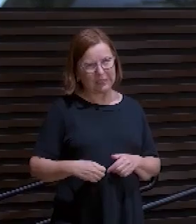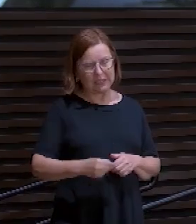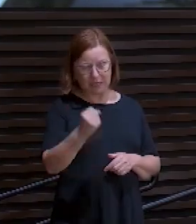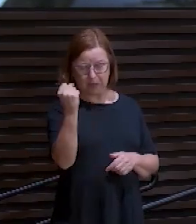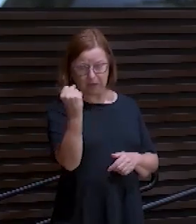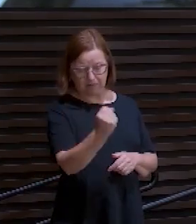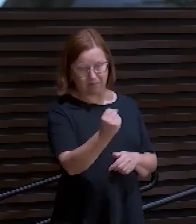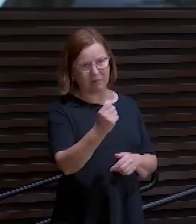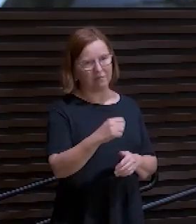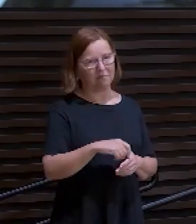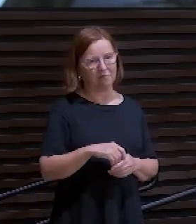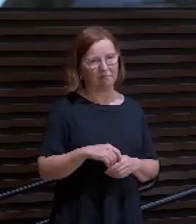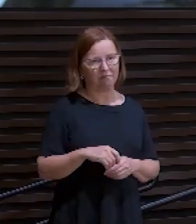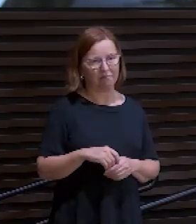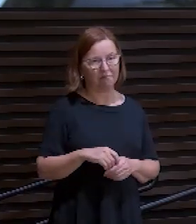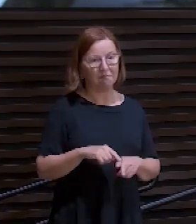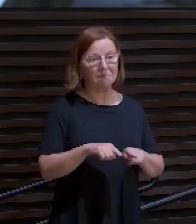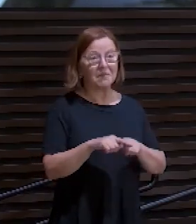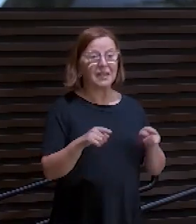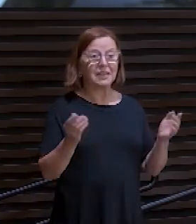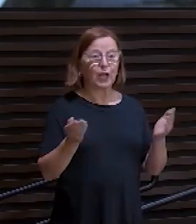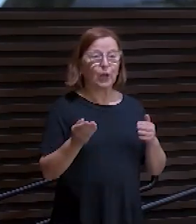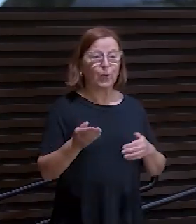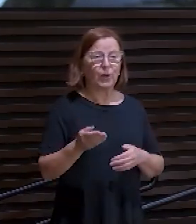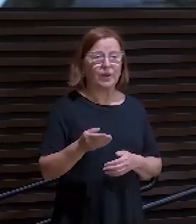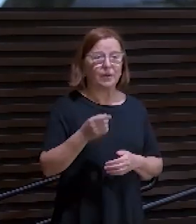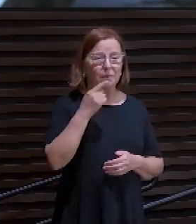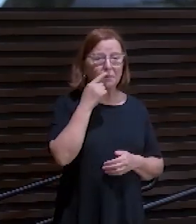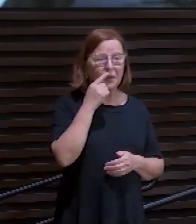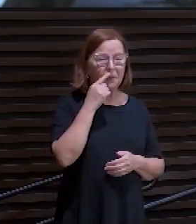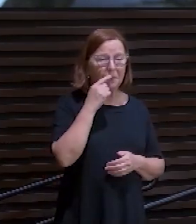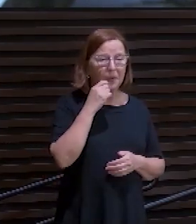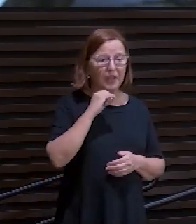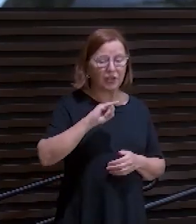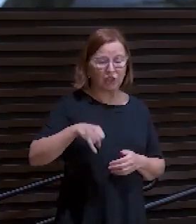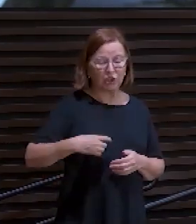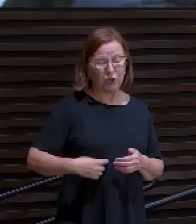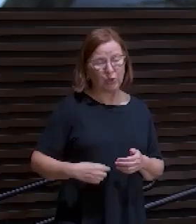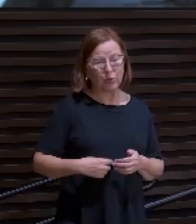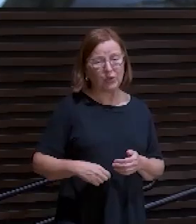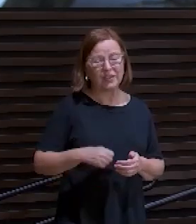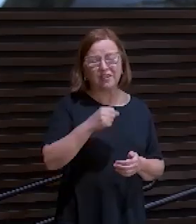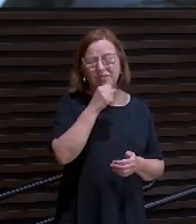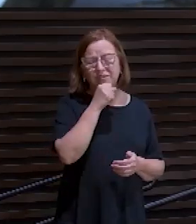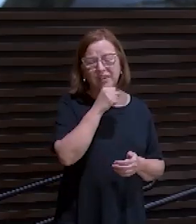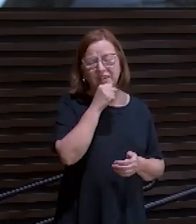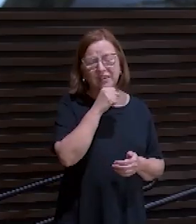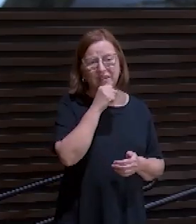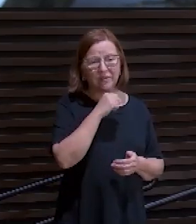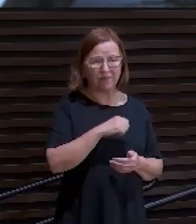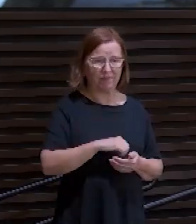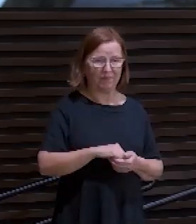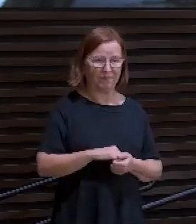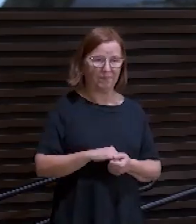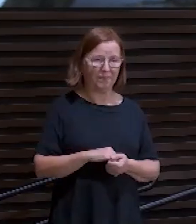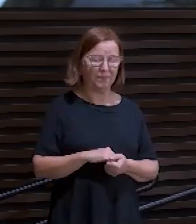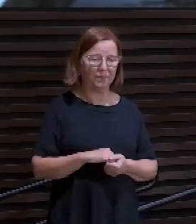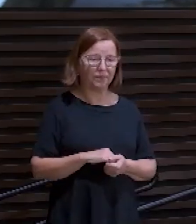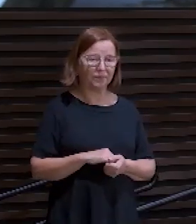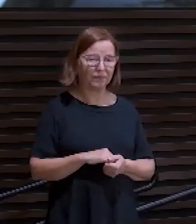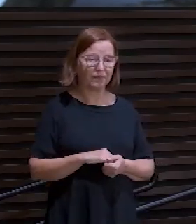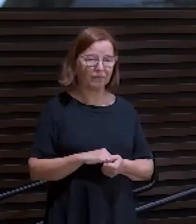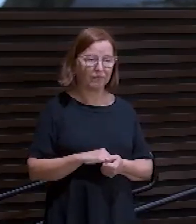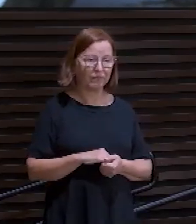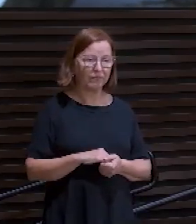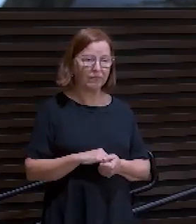um homem velho. E qual é a preocupação de Judá? Nós vamos matar o nosso pai. Porque se